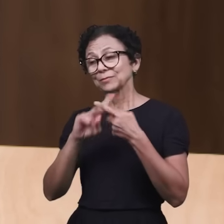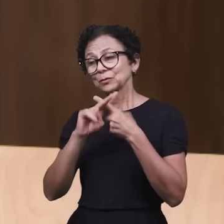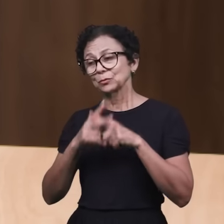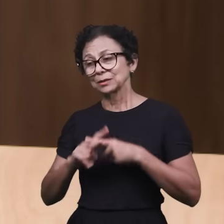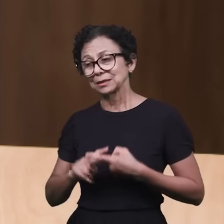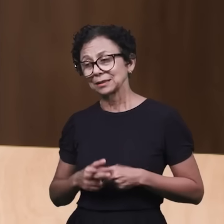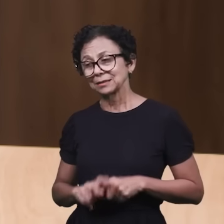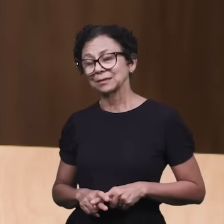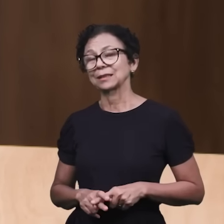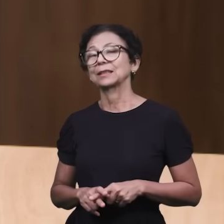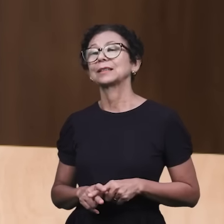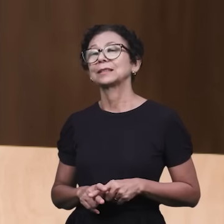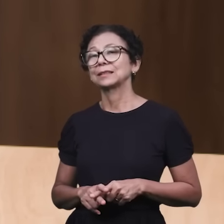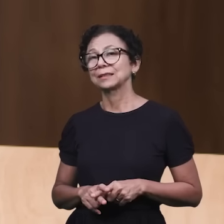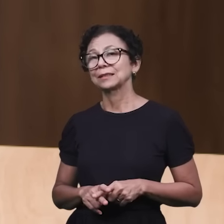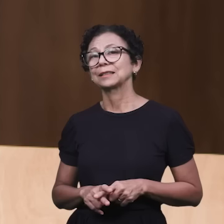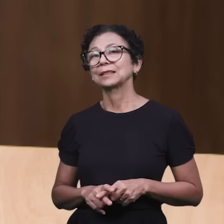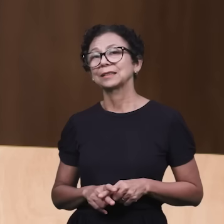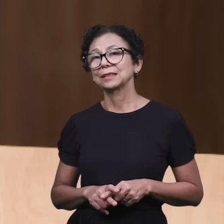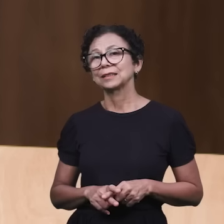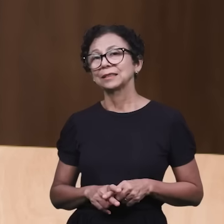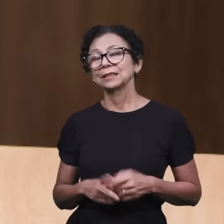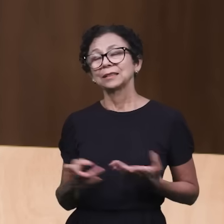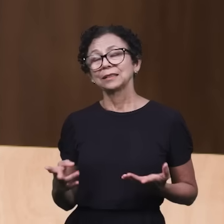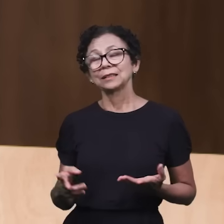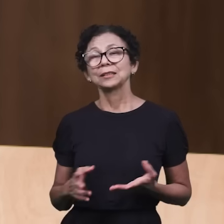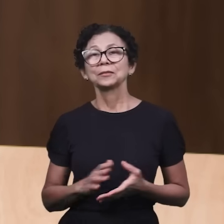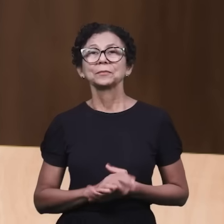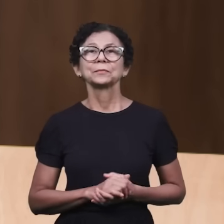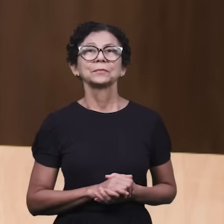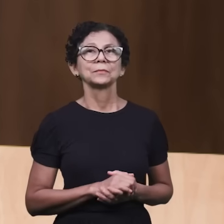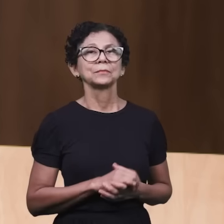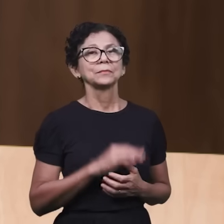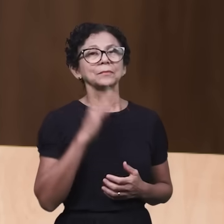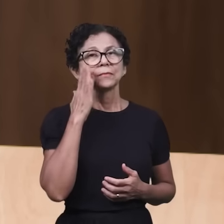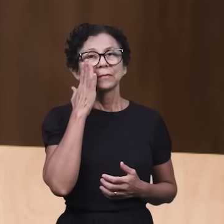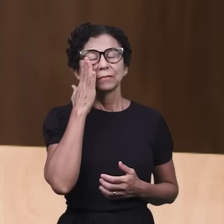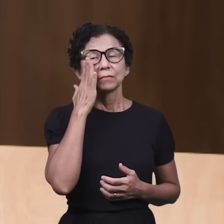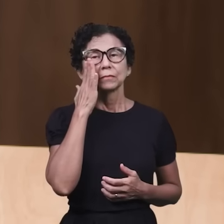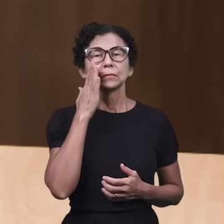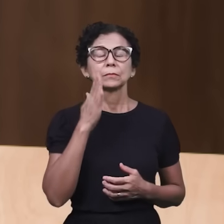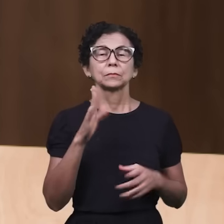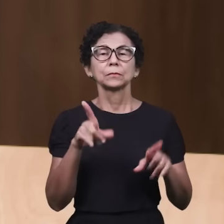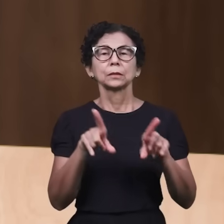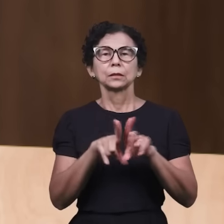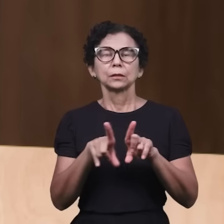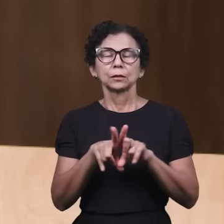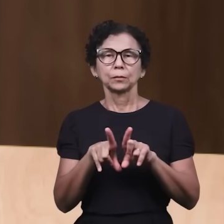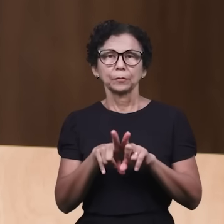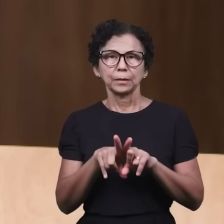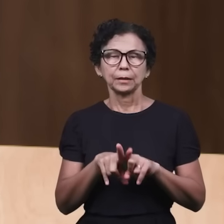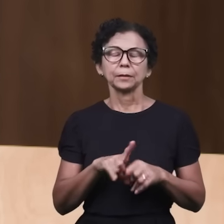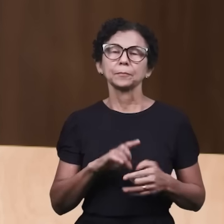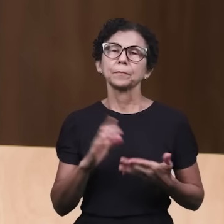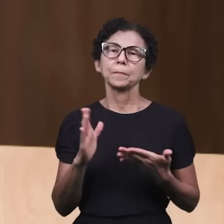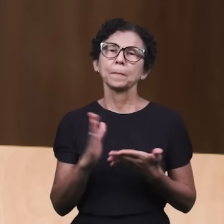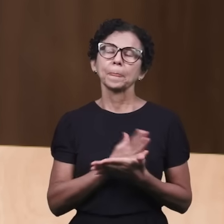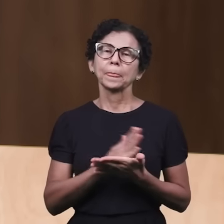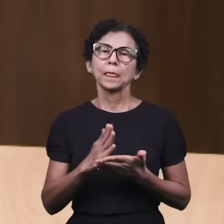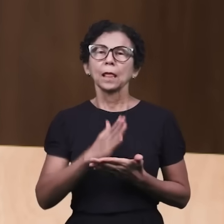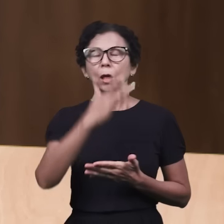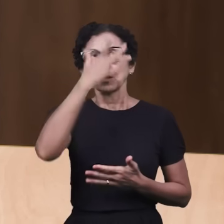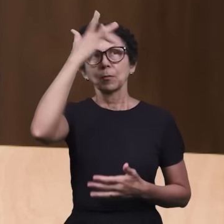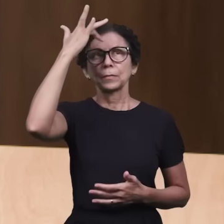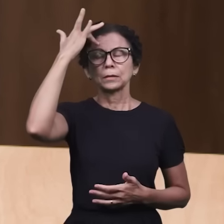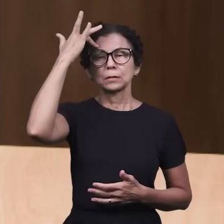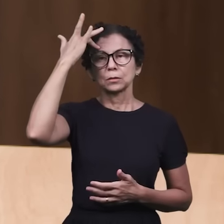vem às vezes e que você fica na dúvida, entendeu? Como é que está? Se está na hora, se não está? Aí é importante